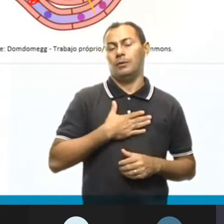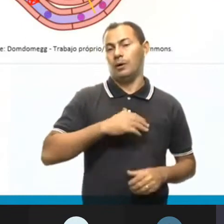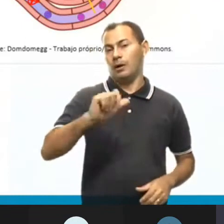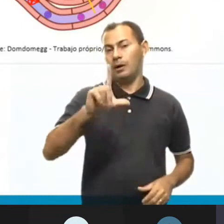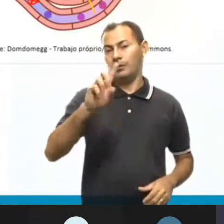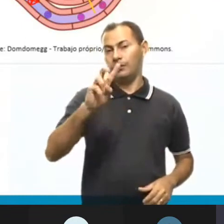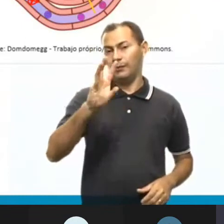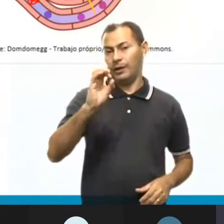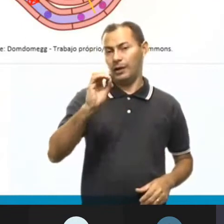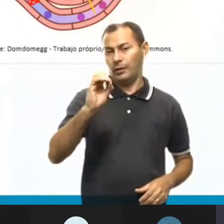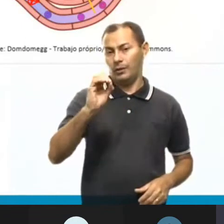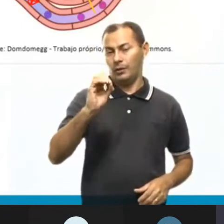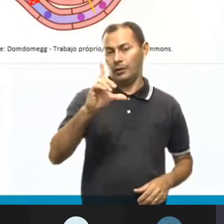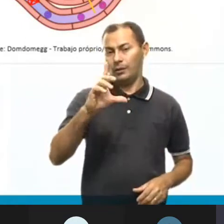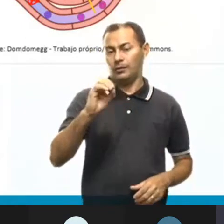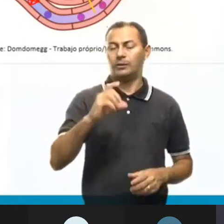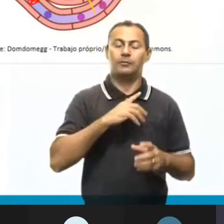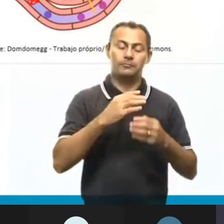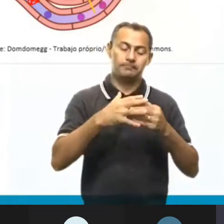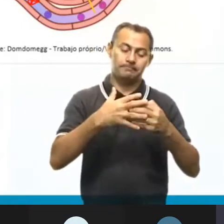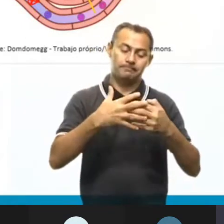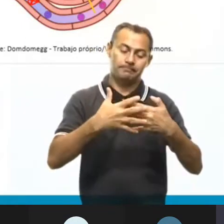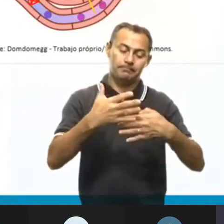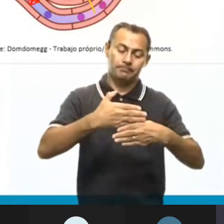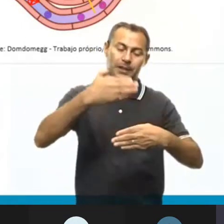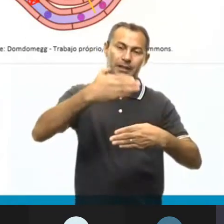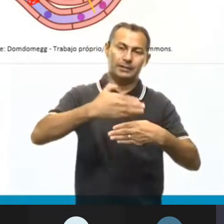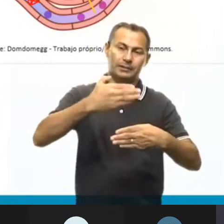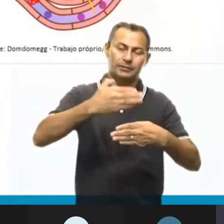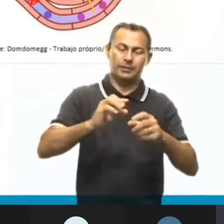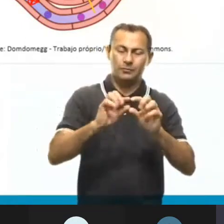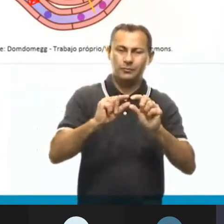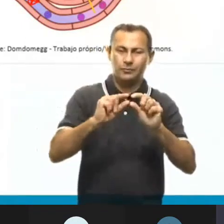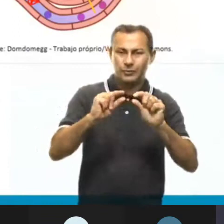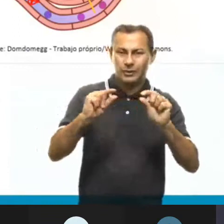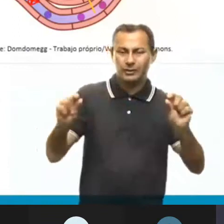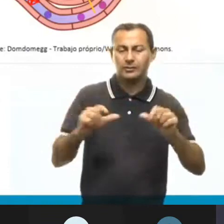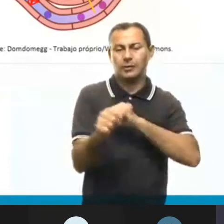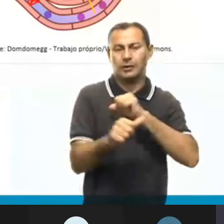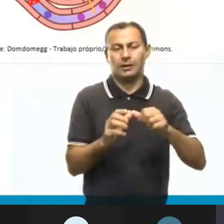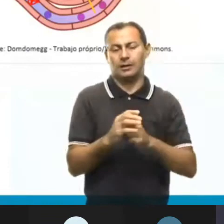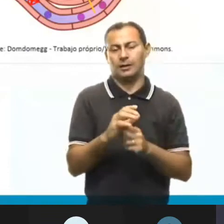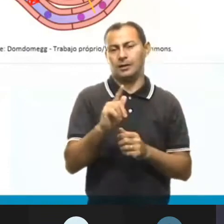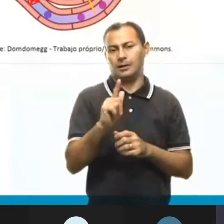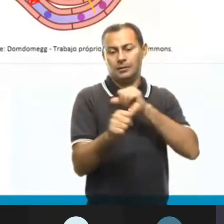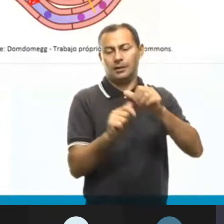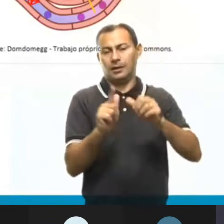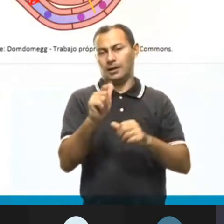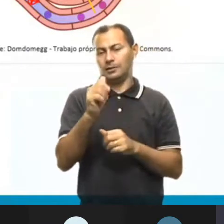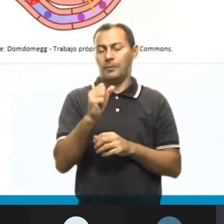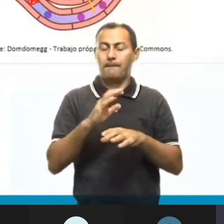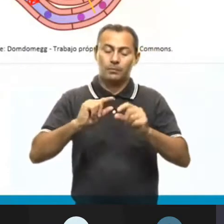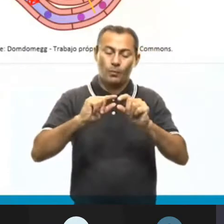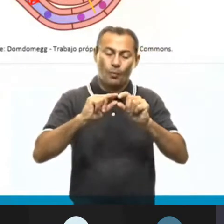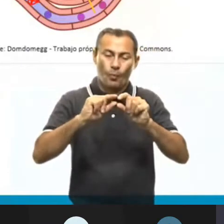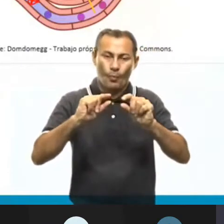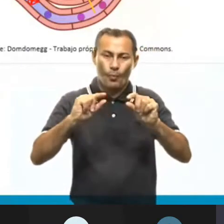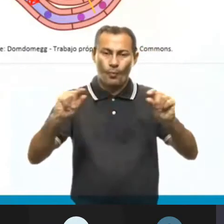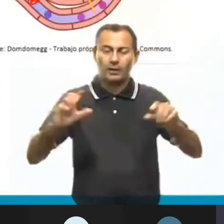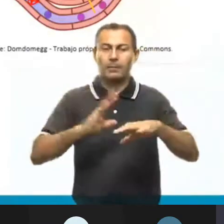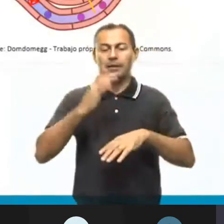alvéolo também tenha uma parede bem fina, porque isso vai facilitar, né, as trocas gasosas. Quanto mais fino,